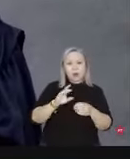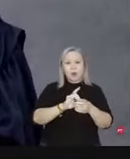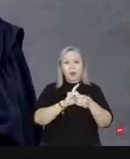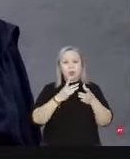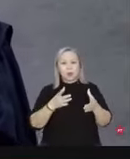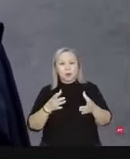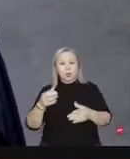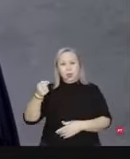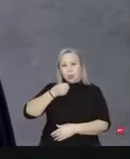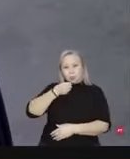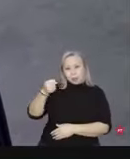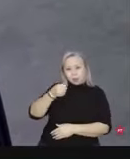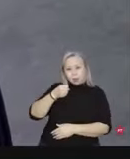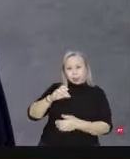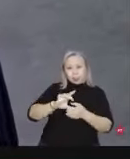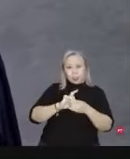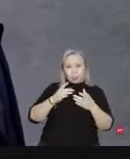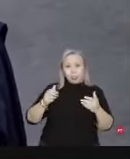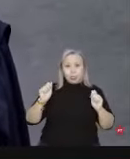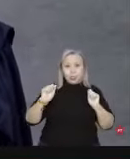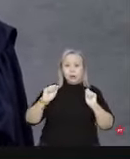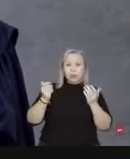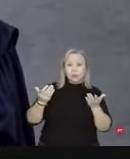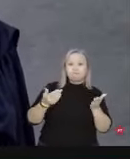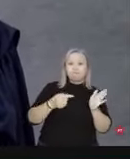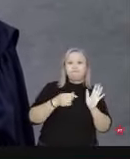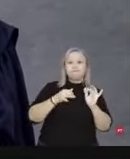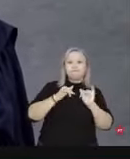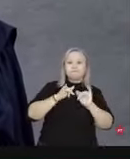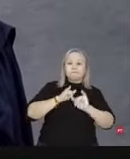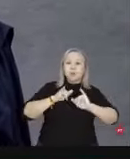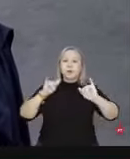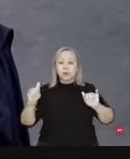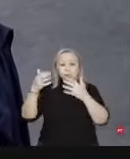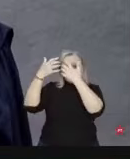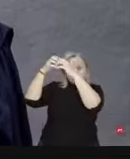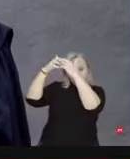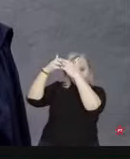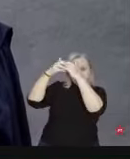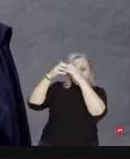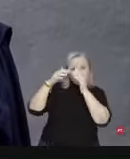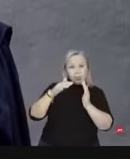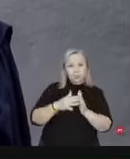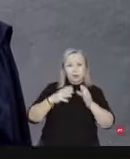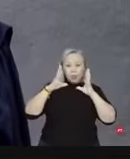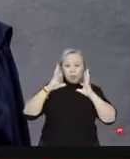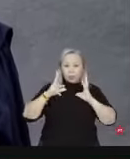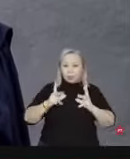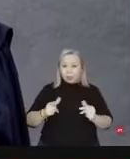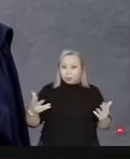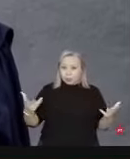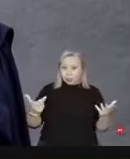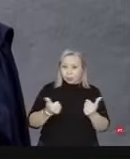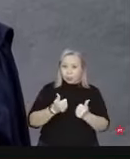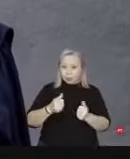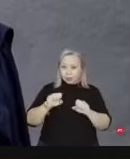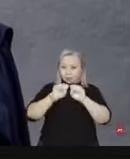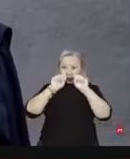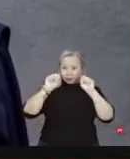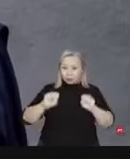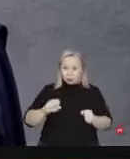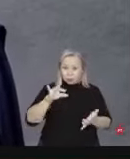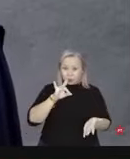de imprensa e a livre manifestação de pensamento, a integridade do sistema eleitoral e a independência do